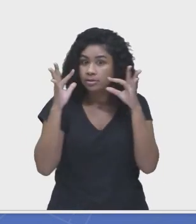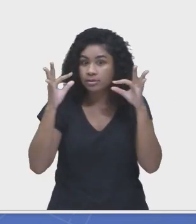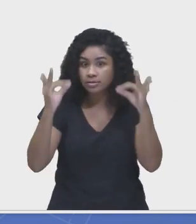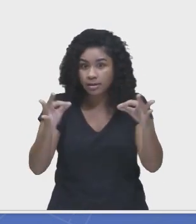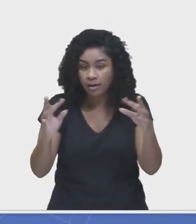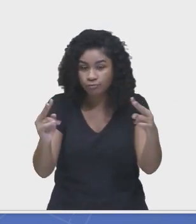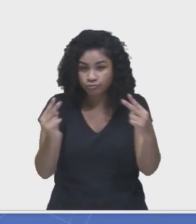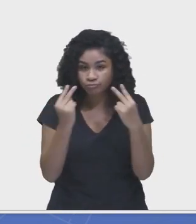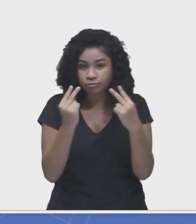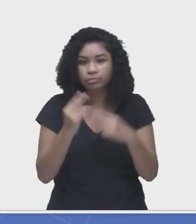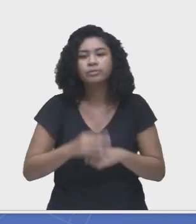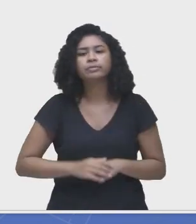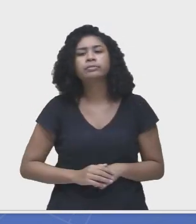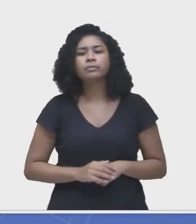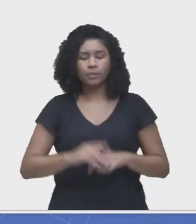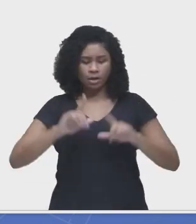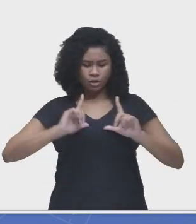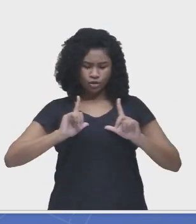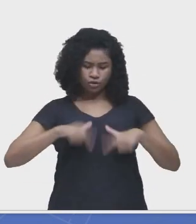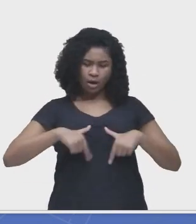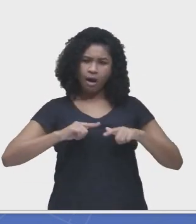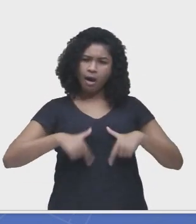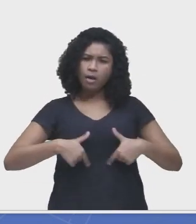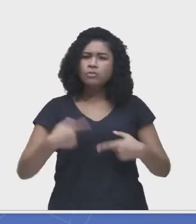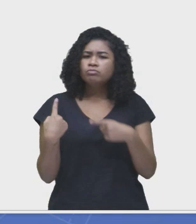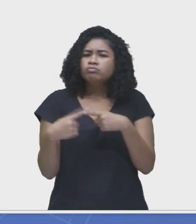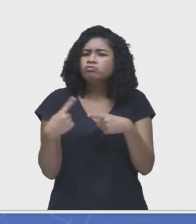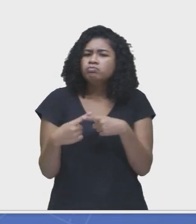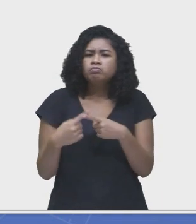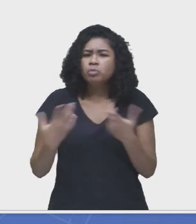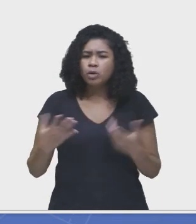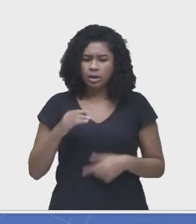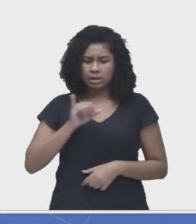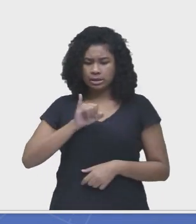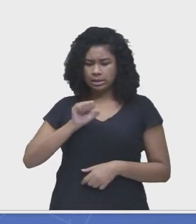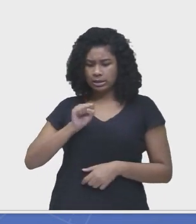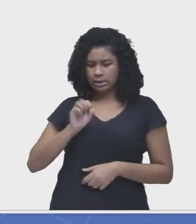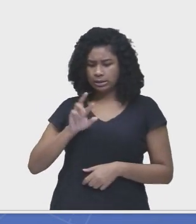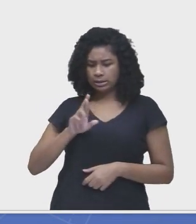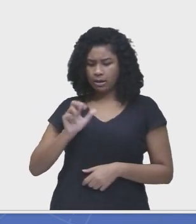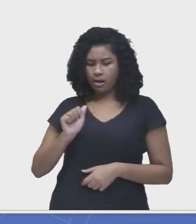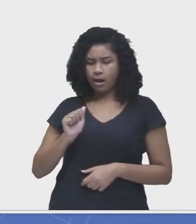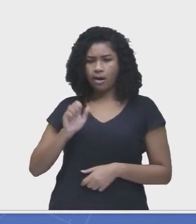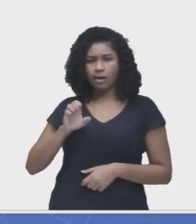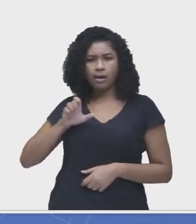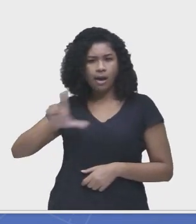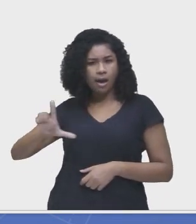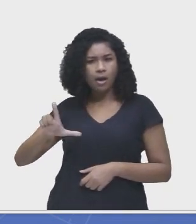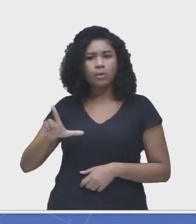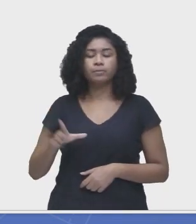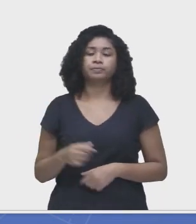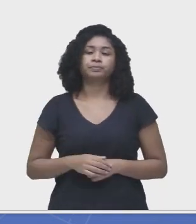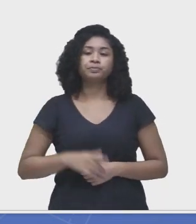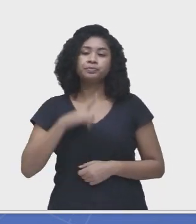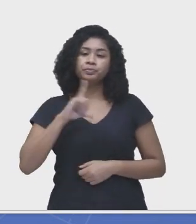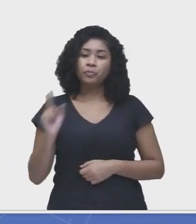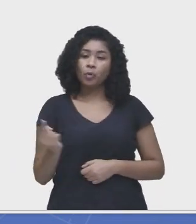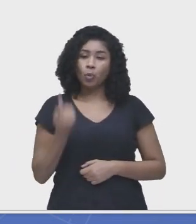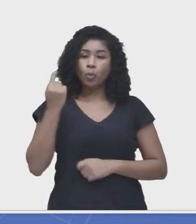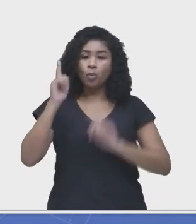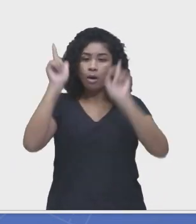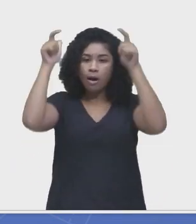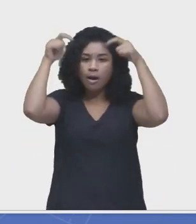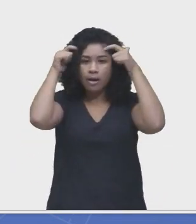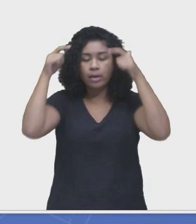nós chamamos de Israel? Porque após a morte de Salomão, as 12 tribos hebraicas se dividiram em duas.